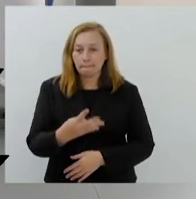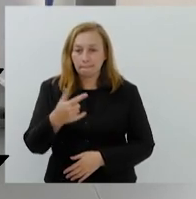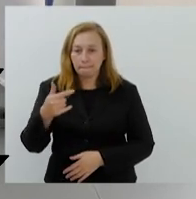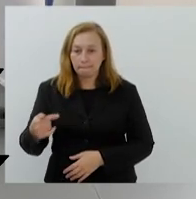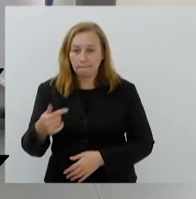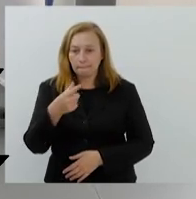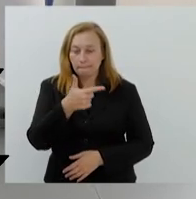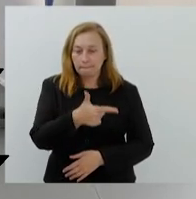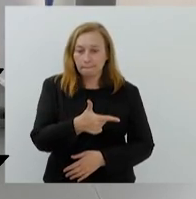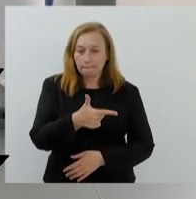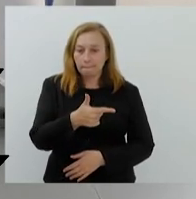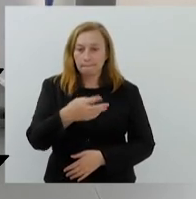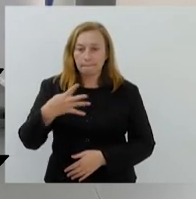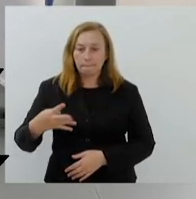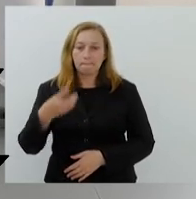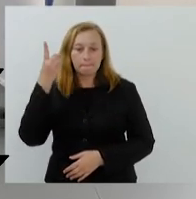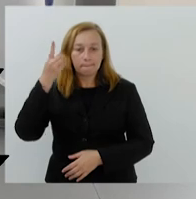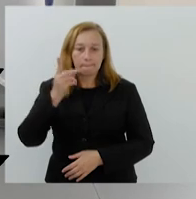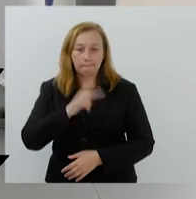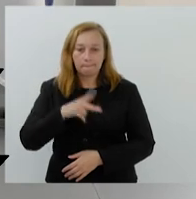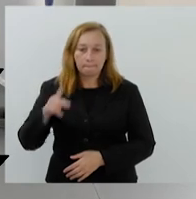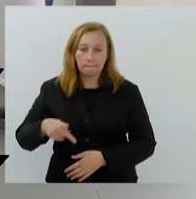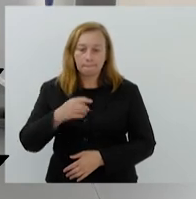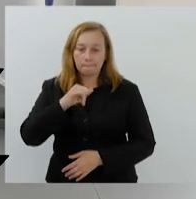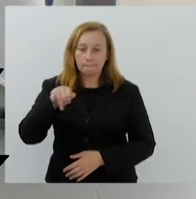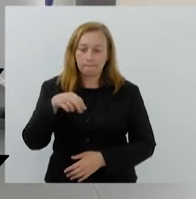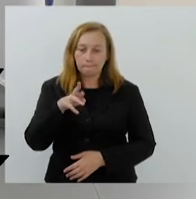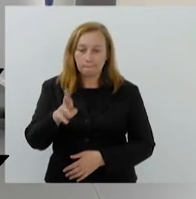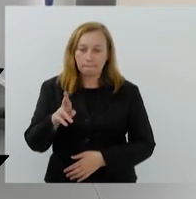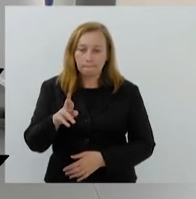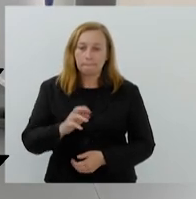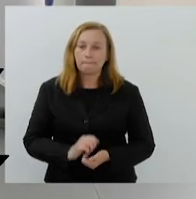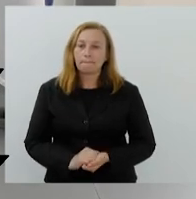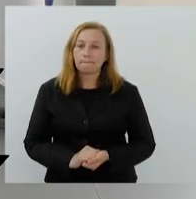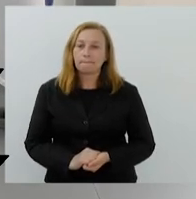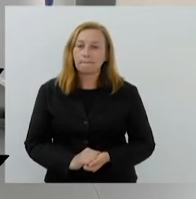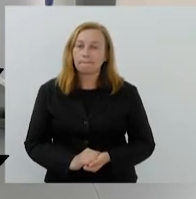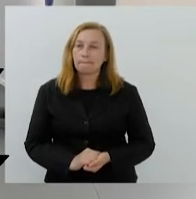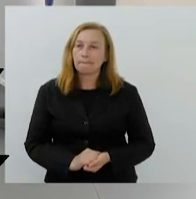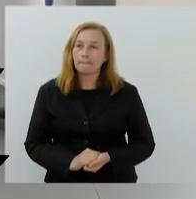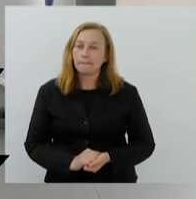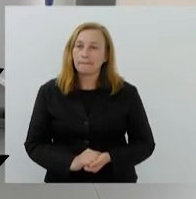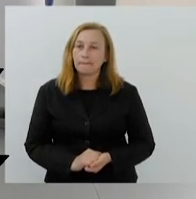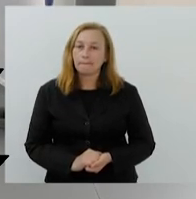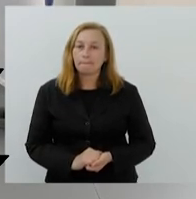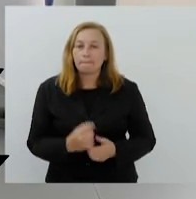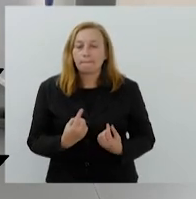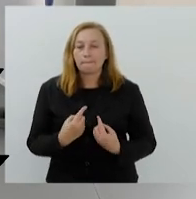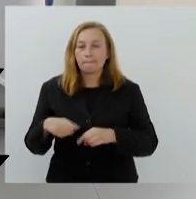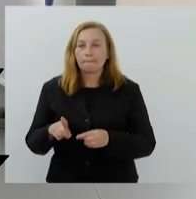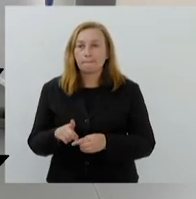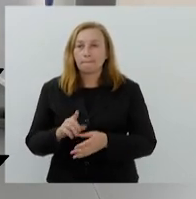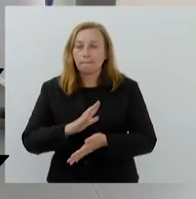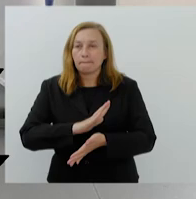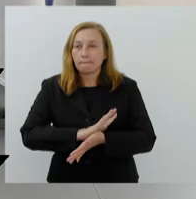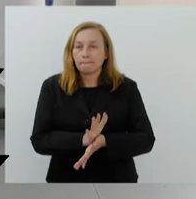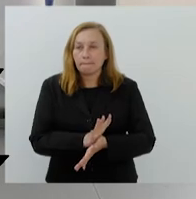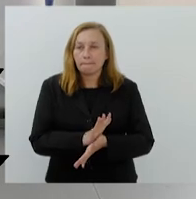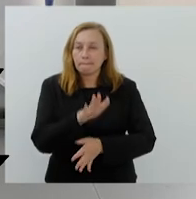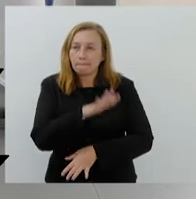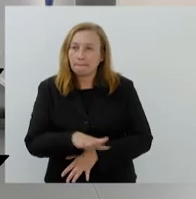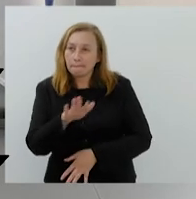deputado professor Josemar. Institui a lei Caio Alves Bem-vindo, de combate à discriminação contra